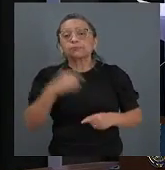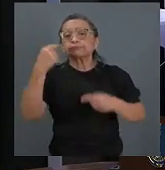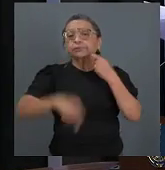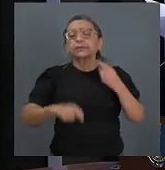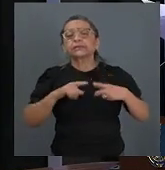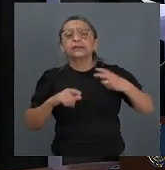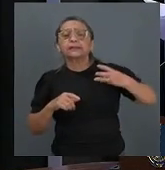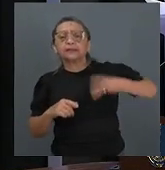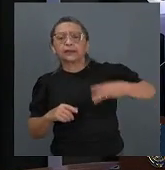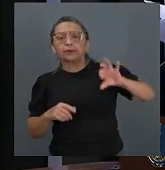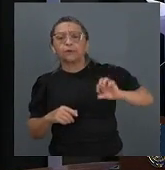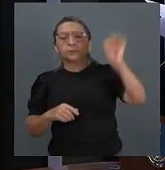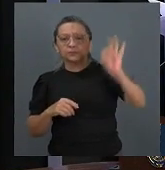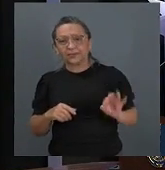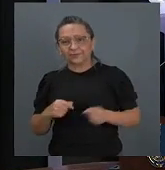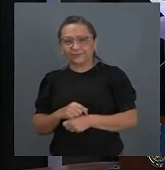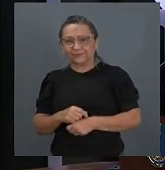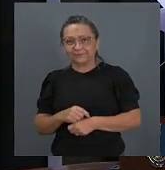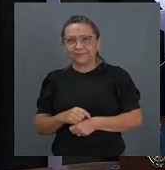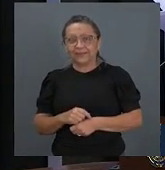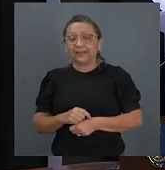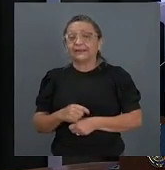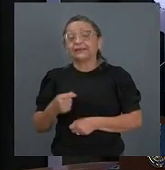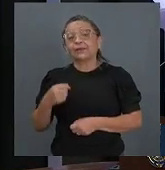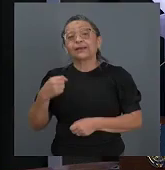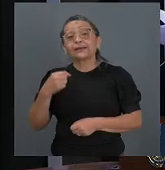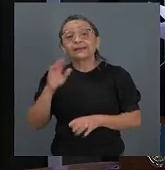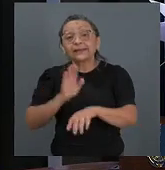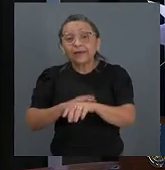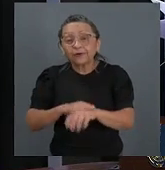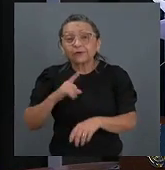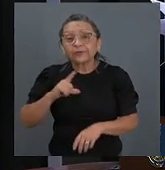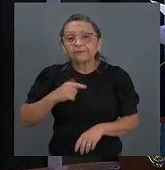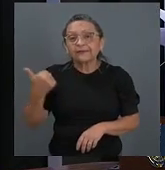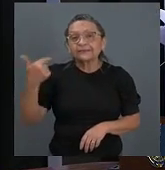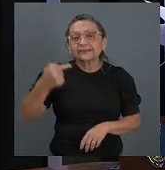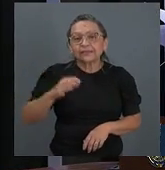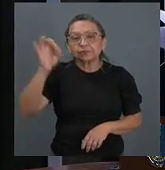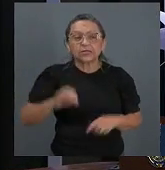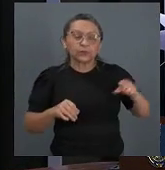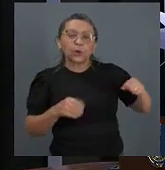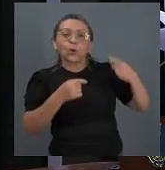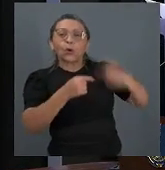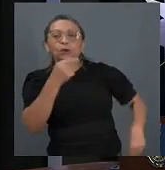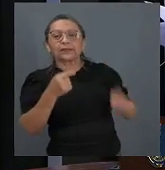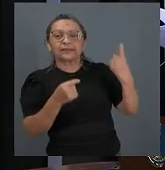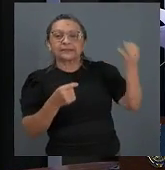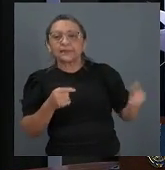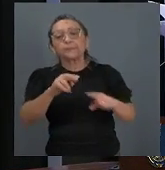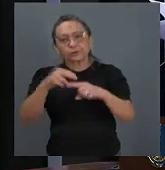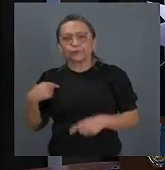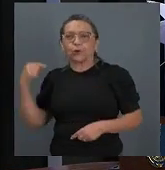39% para o Senado. Nas urnas, eu obtive 17% e o adversário 16. Por isso que eu estou